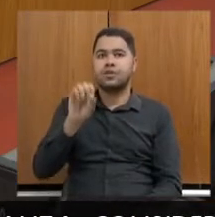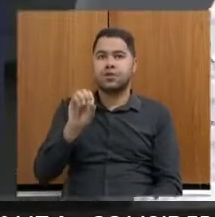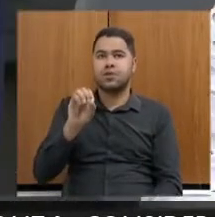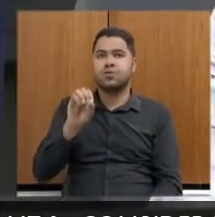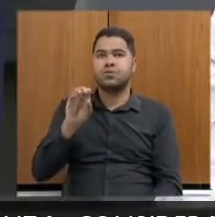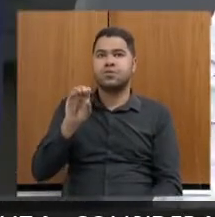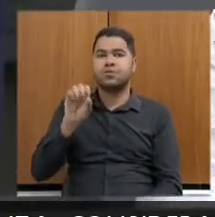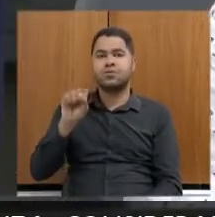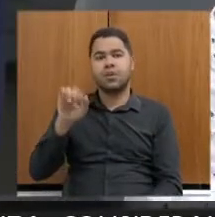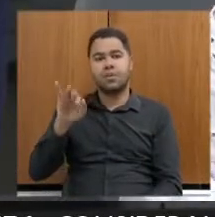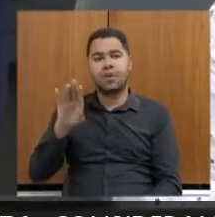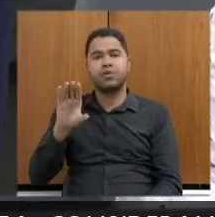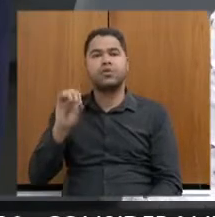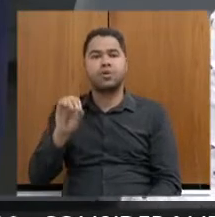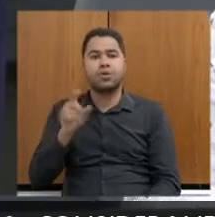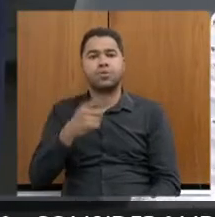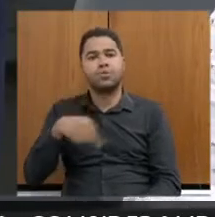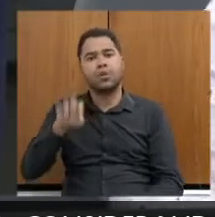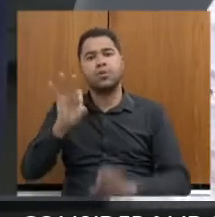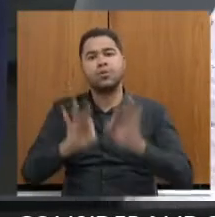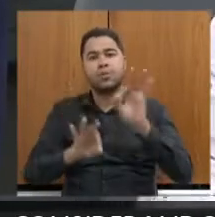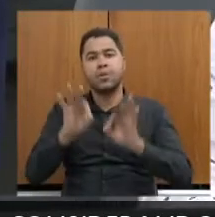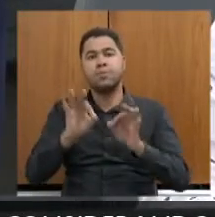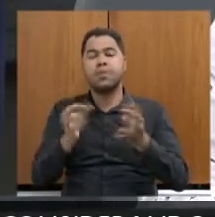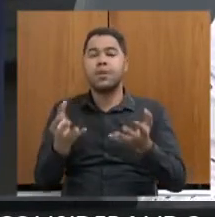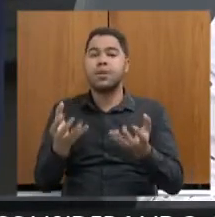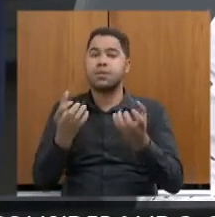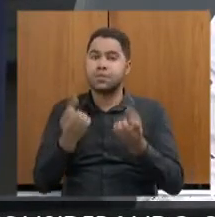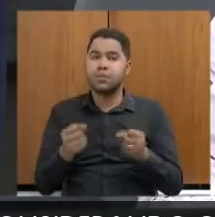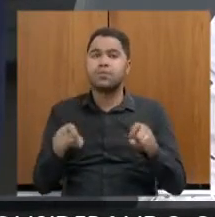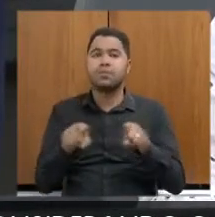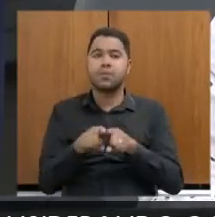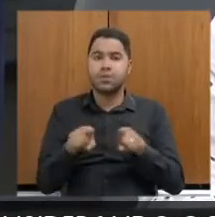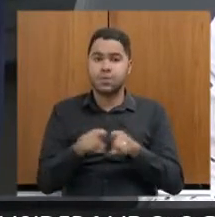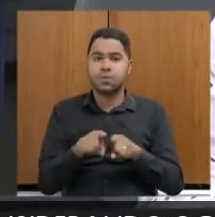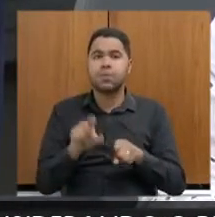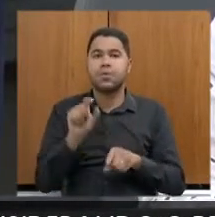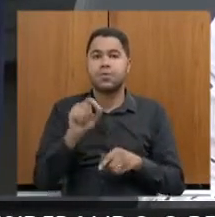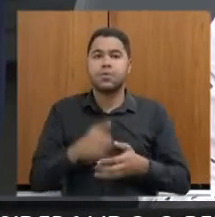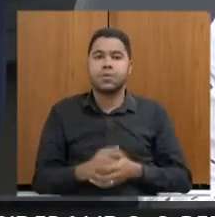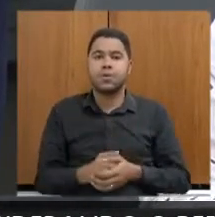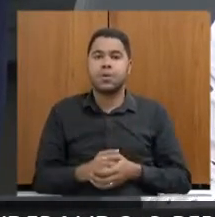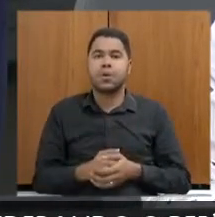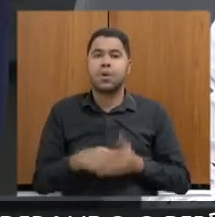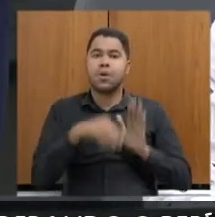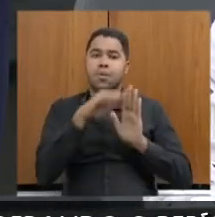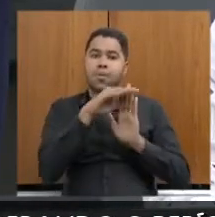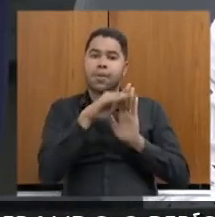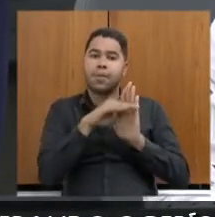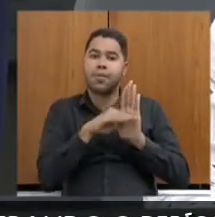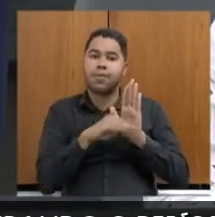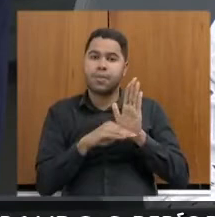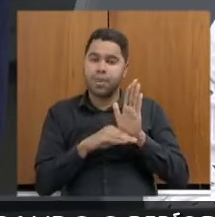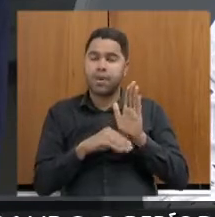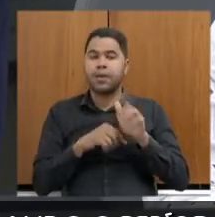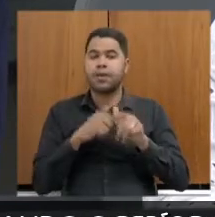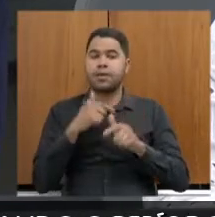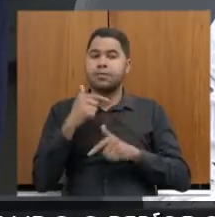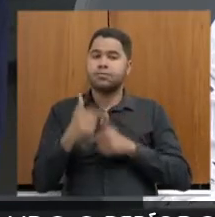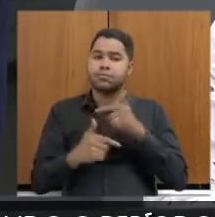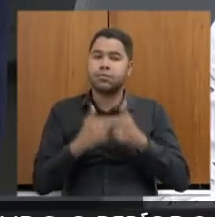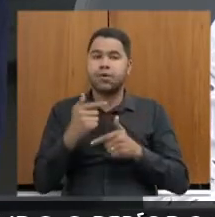nós levantamos a questão estamos preparados para receber lá também esta este credenciamento a trabalhar